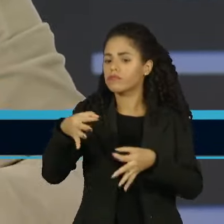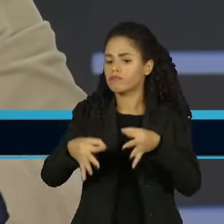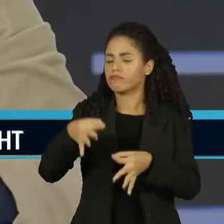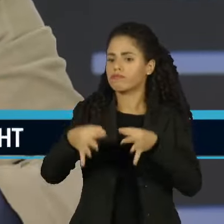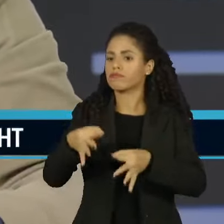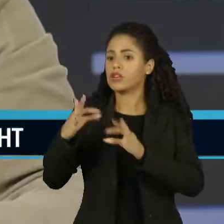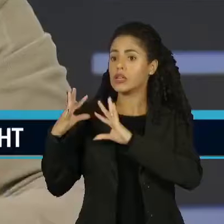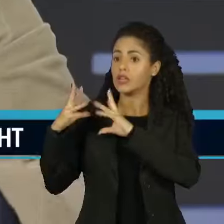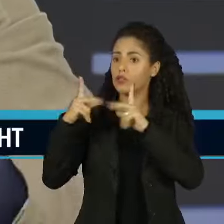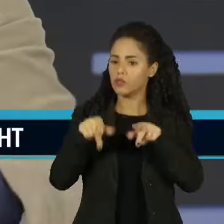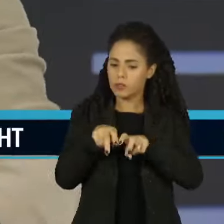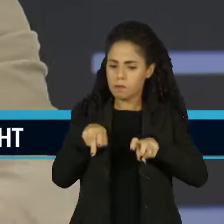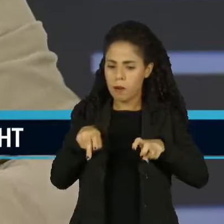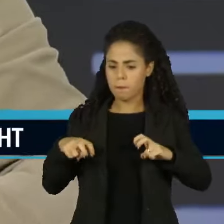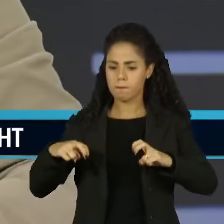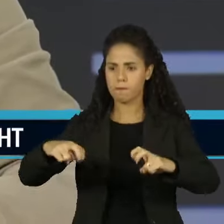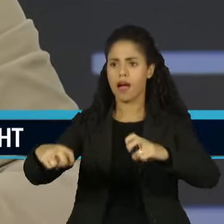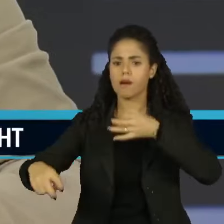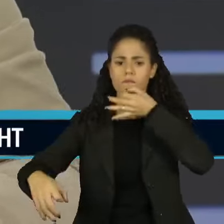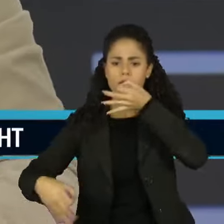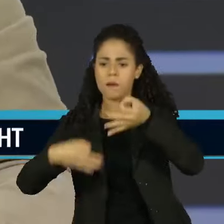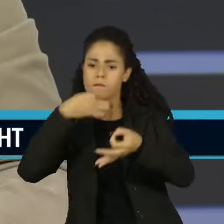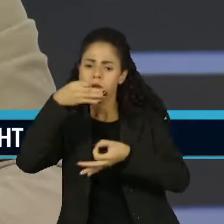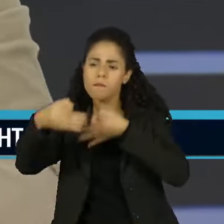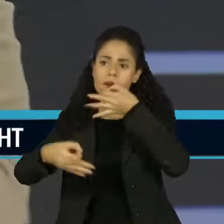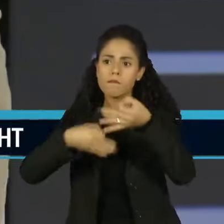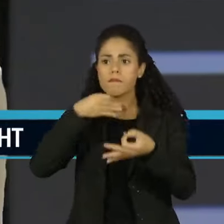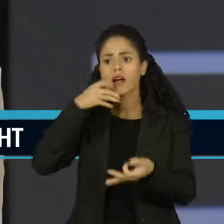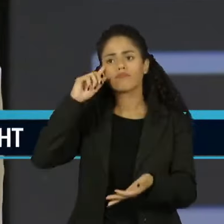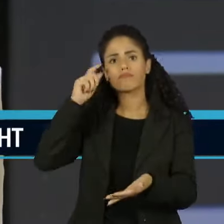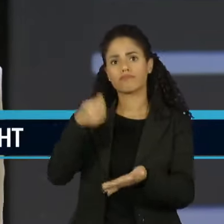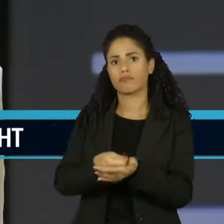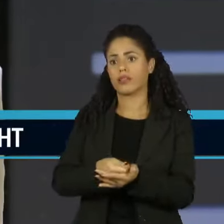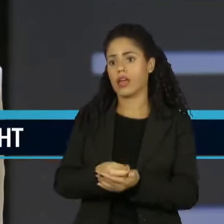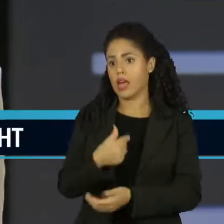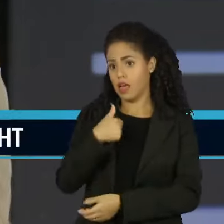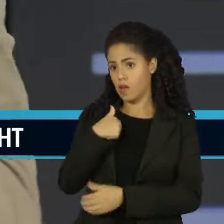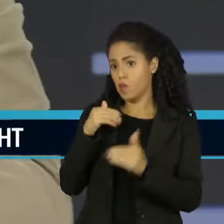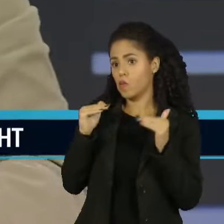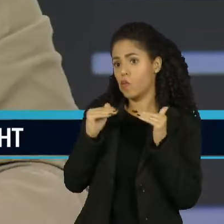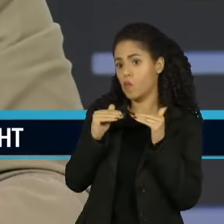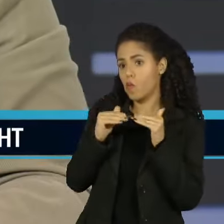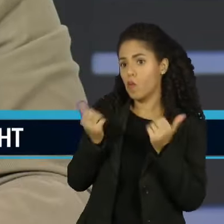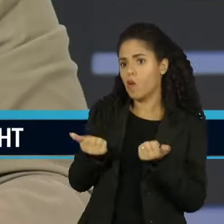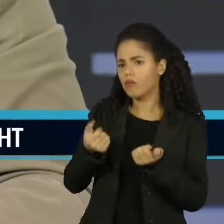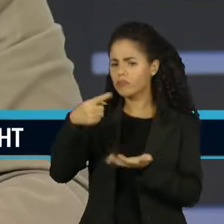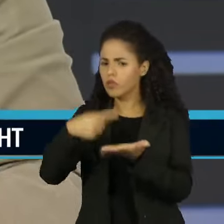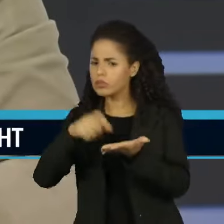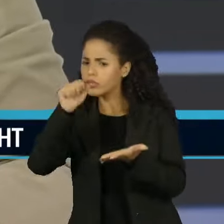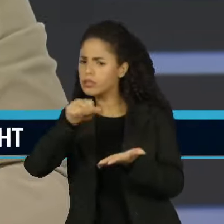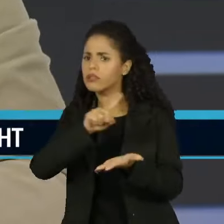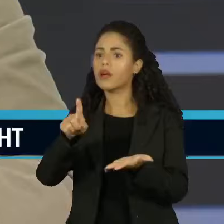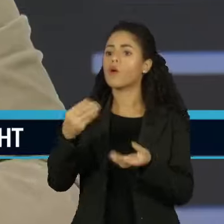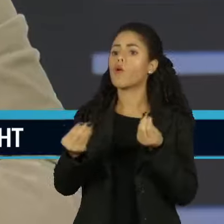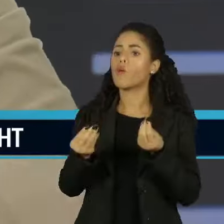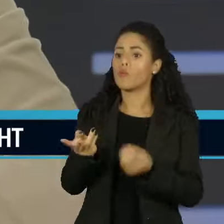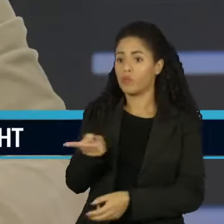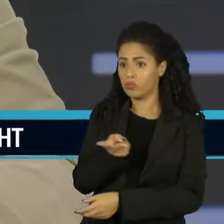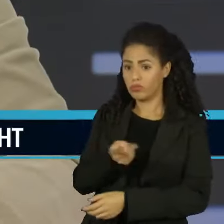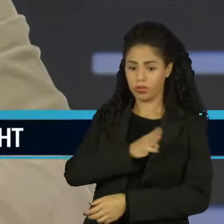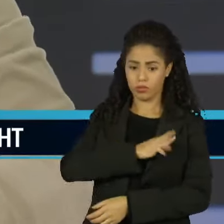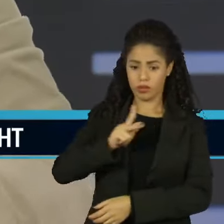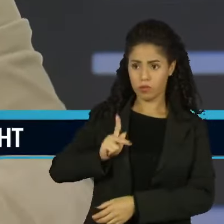em que todos puderam se expressar e puderam, inclusive, fazer a escolha. Eu concordo com o acordo ou não concordo com o acordo. Eles